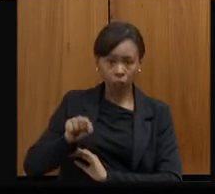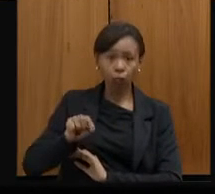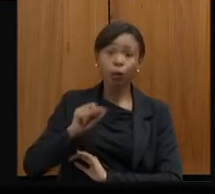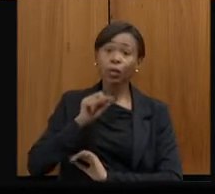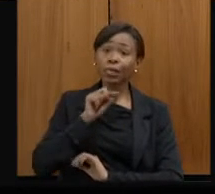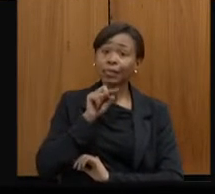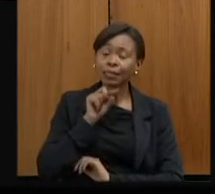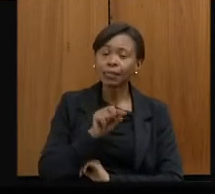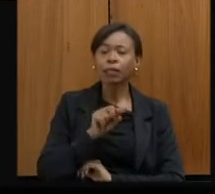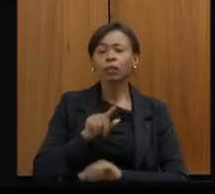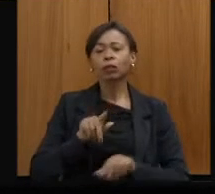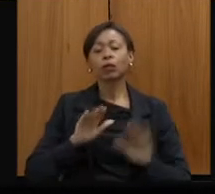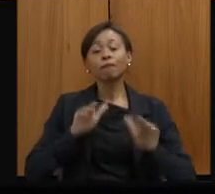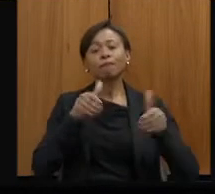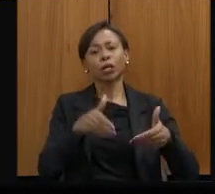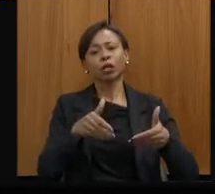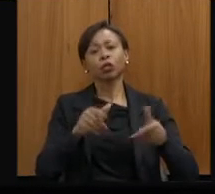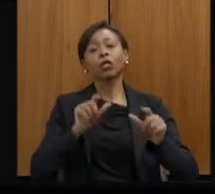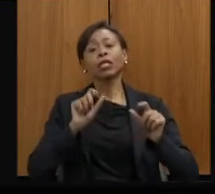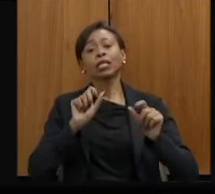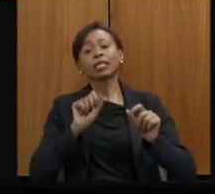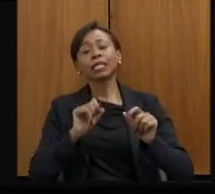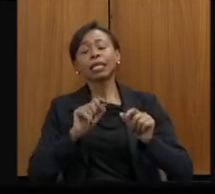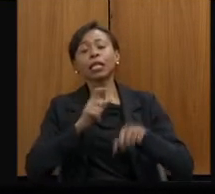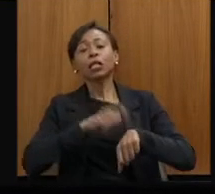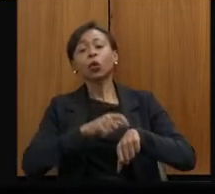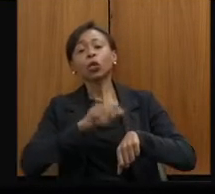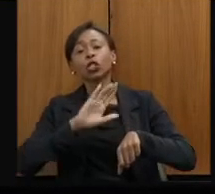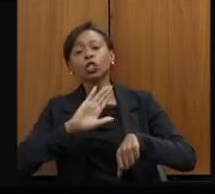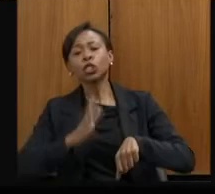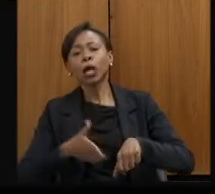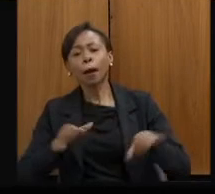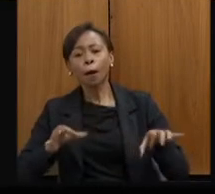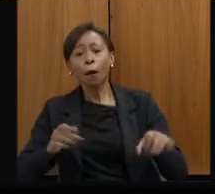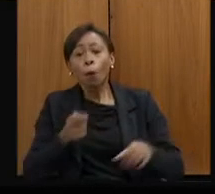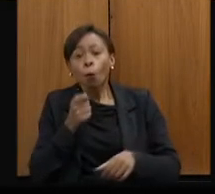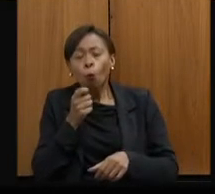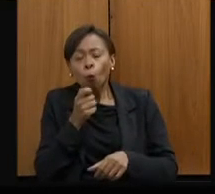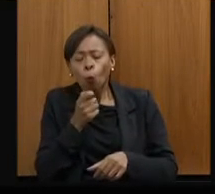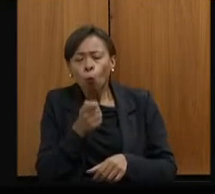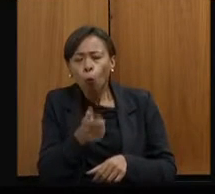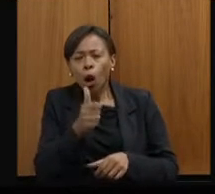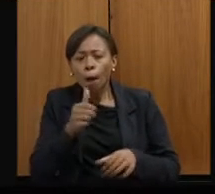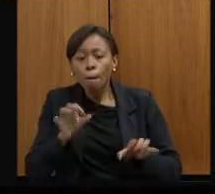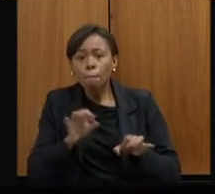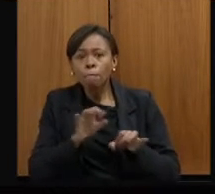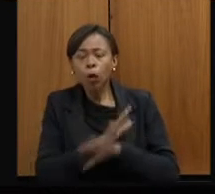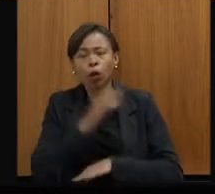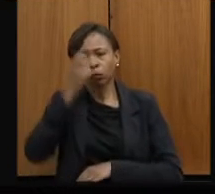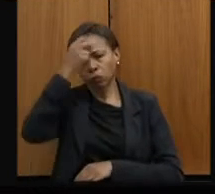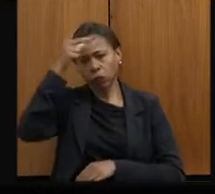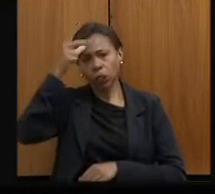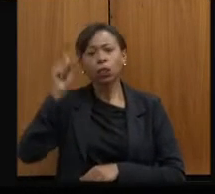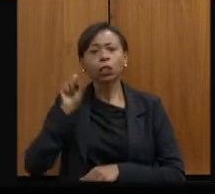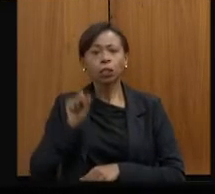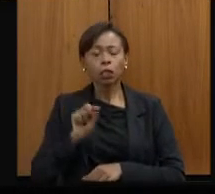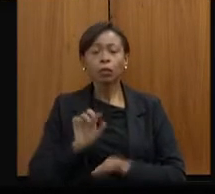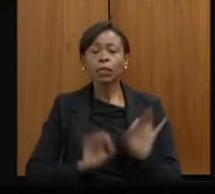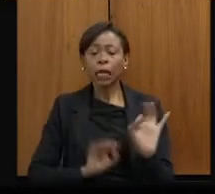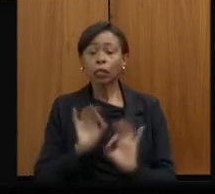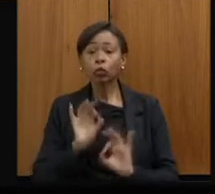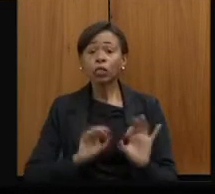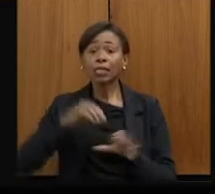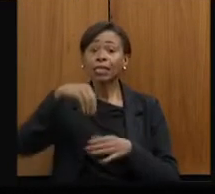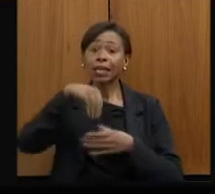pauta específica, quando o município já tem ali avançado de maneira essencial a estruturação